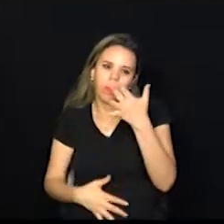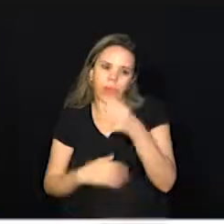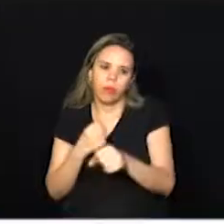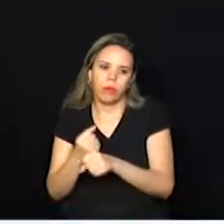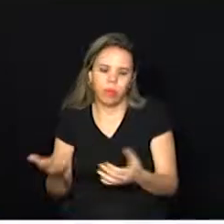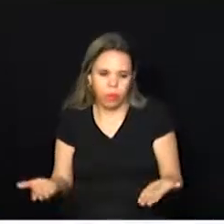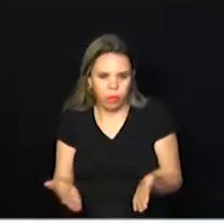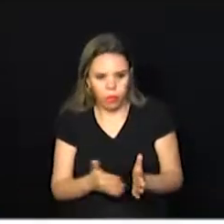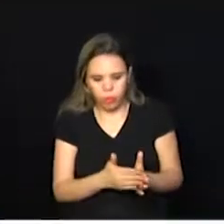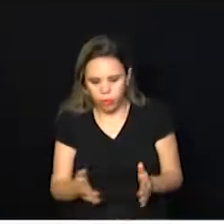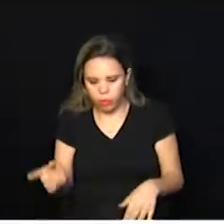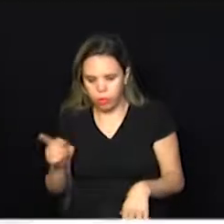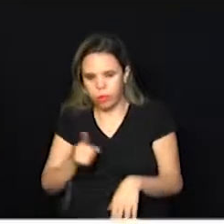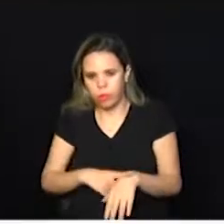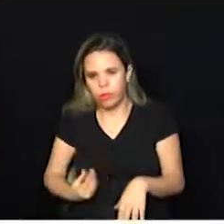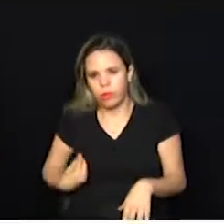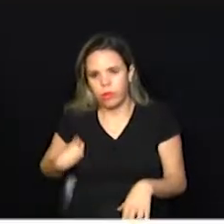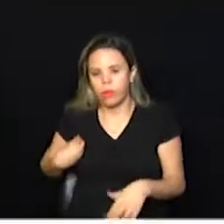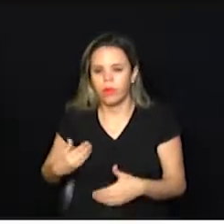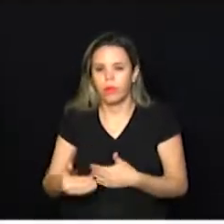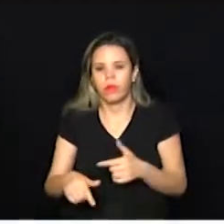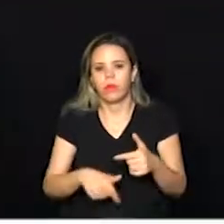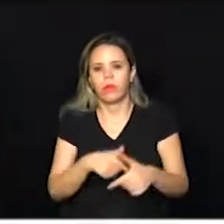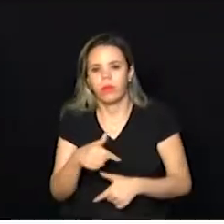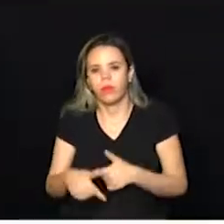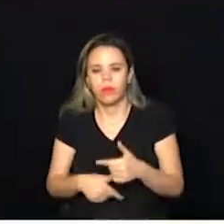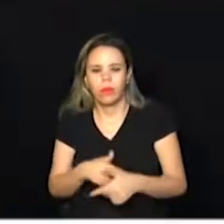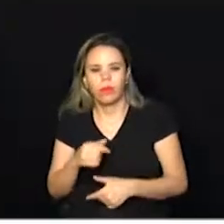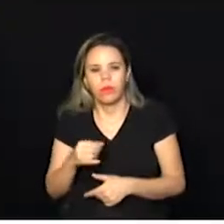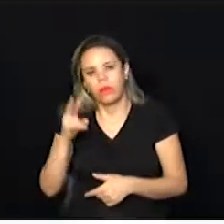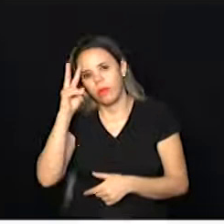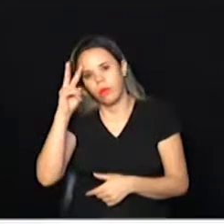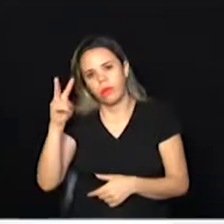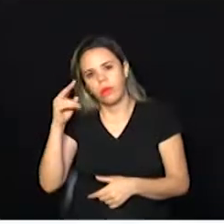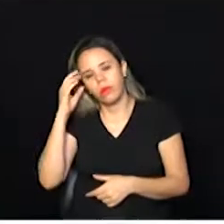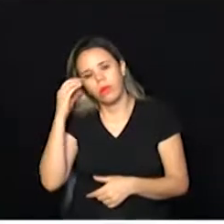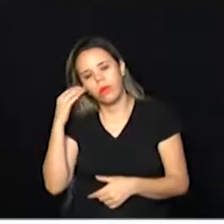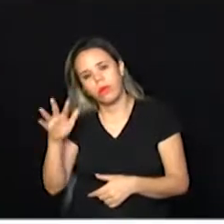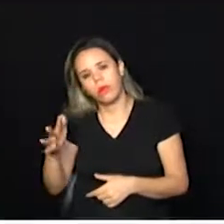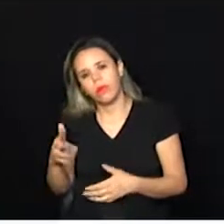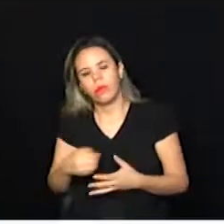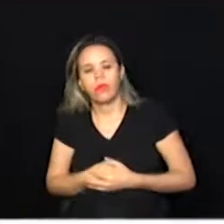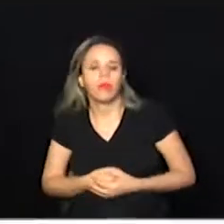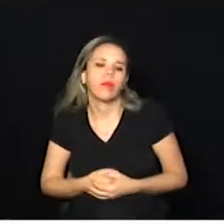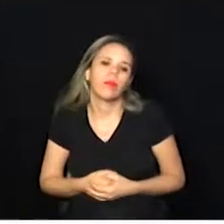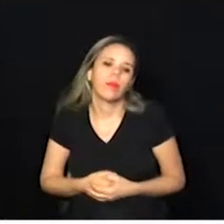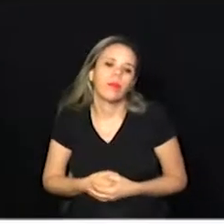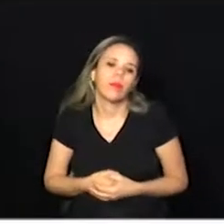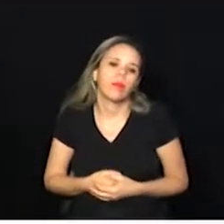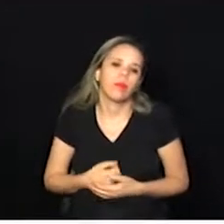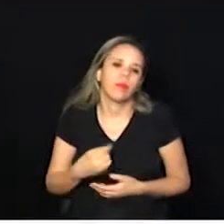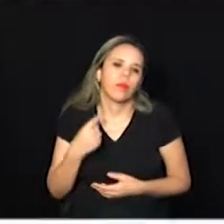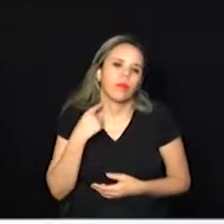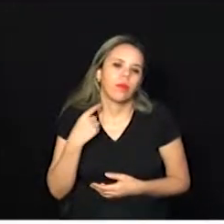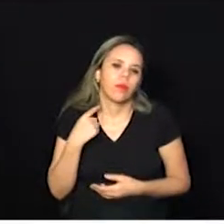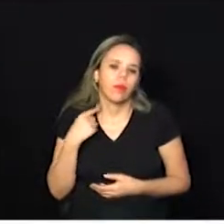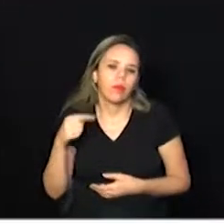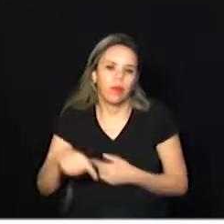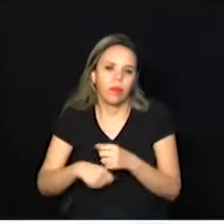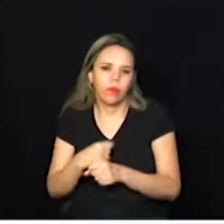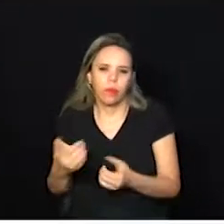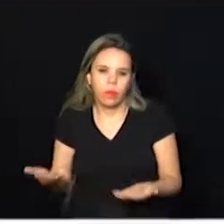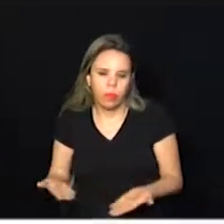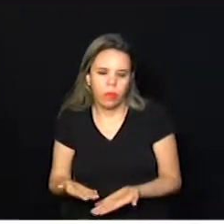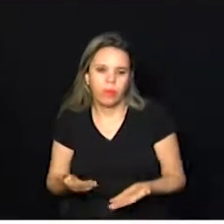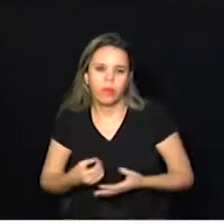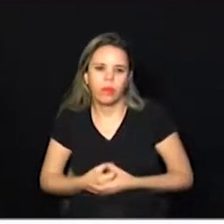nesse pouco tempo. Eu estou à frente da coordenadoria, se eu não me engano, se me falha a memória, desde maio desse ano.